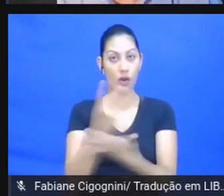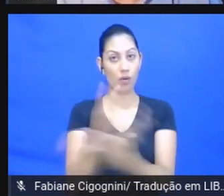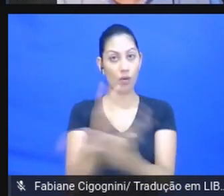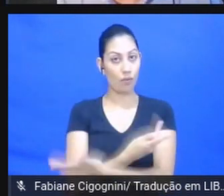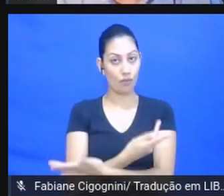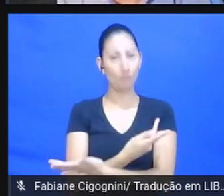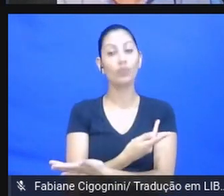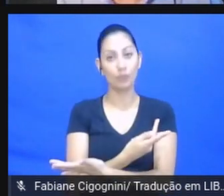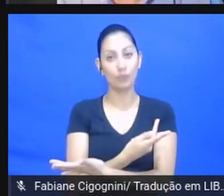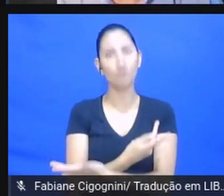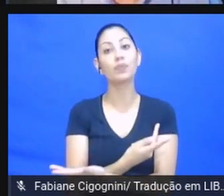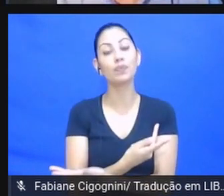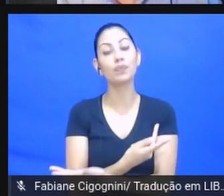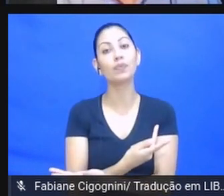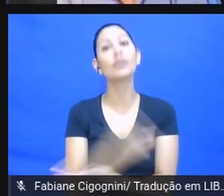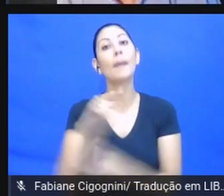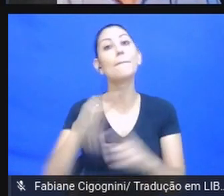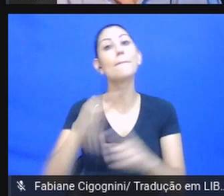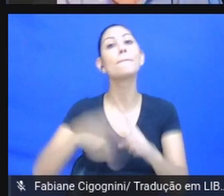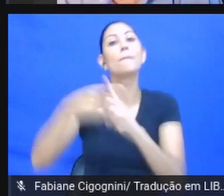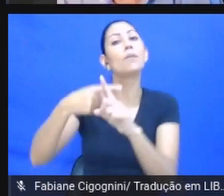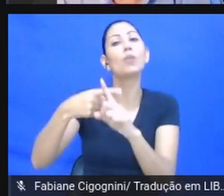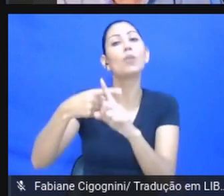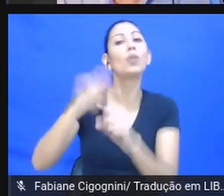mais positivo,